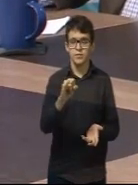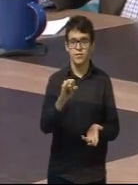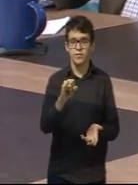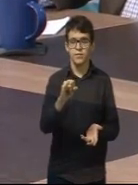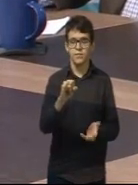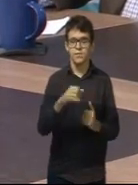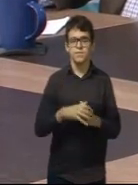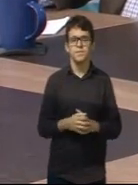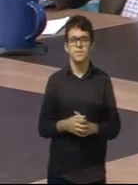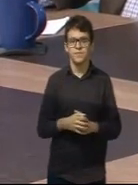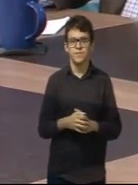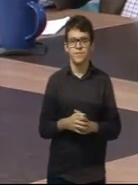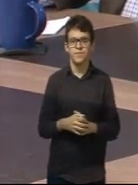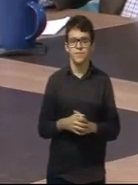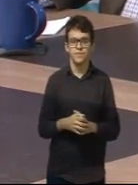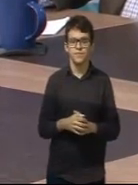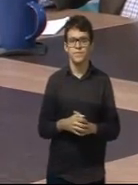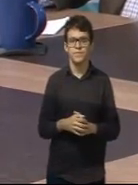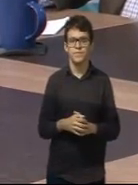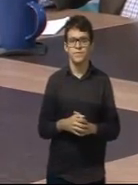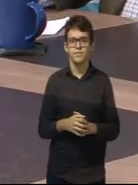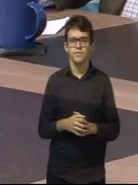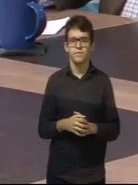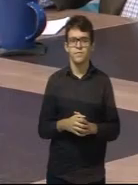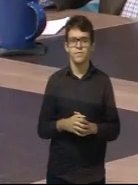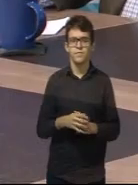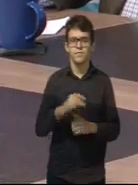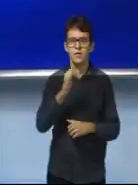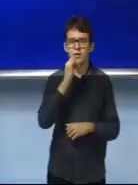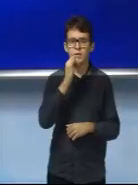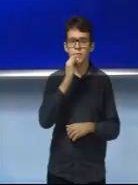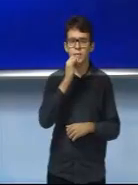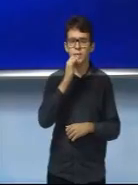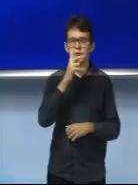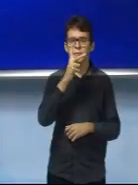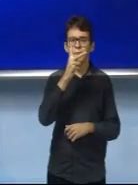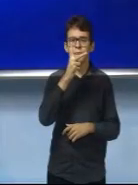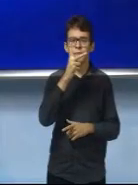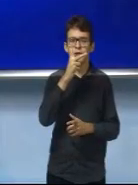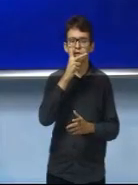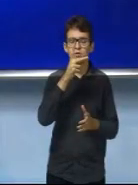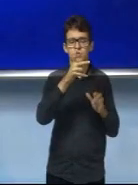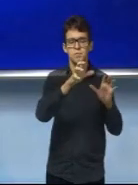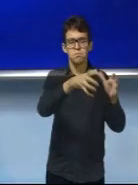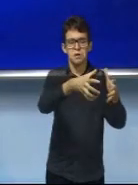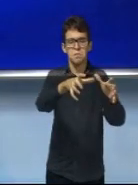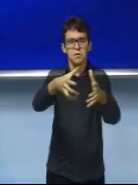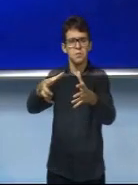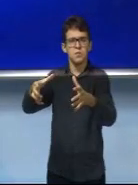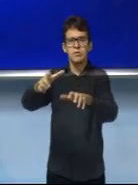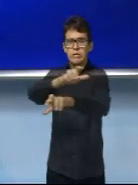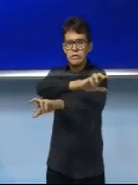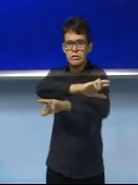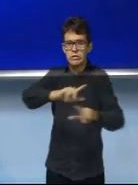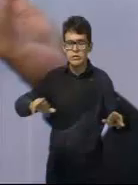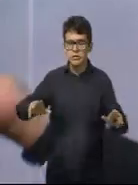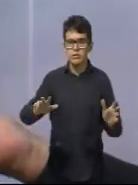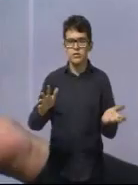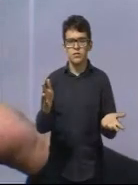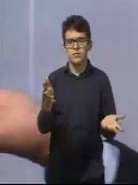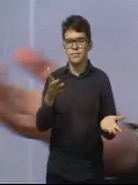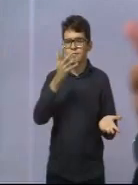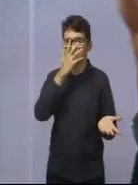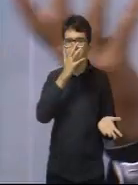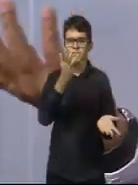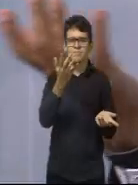com esse excesso de partidos políticos, essa multiplicidade enorme sem sentido, que são apenas